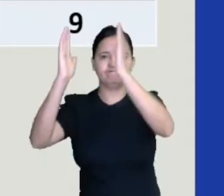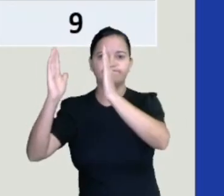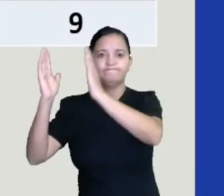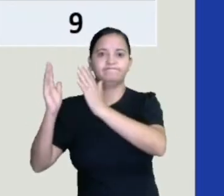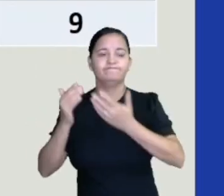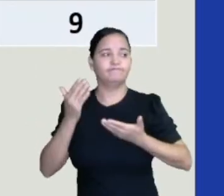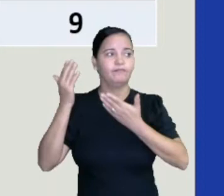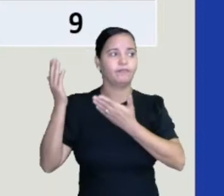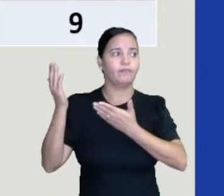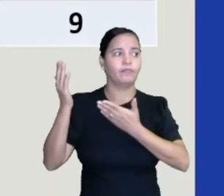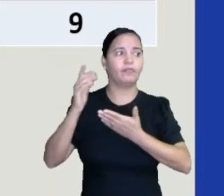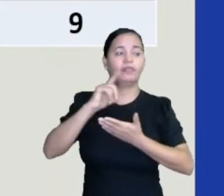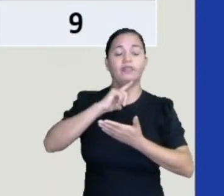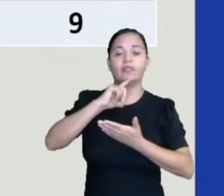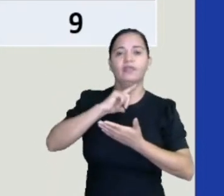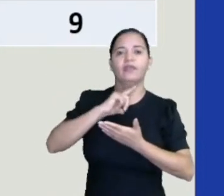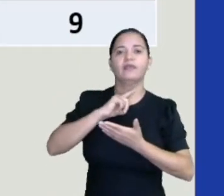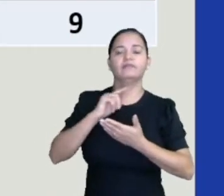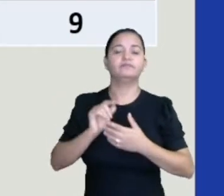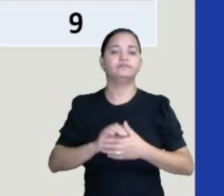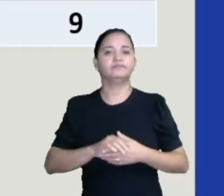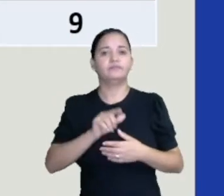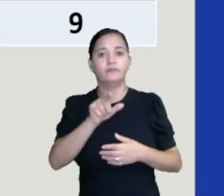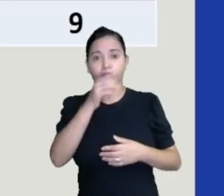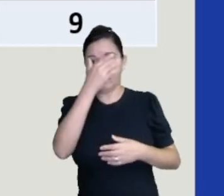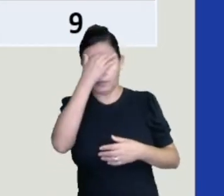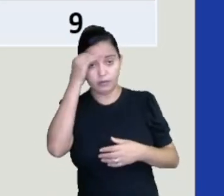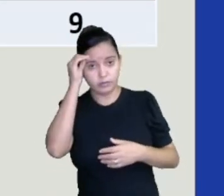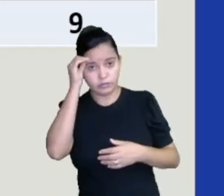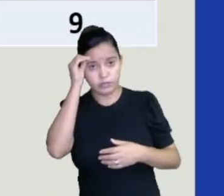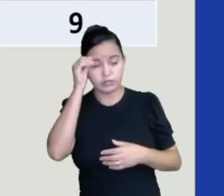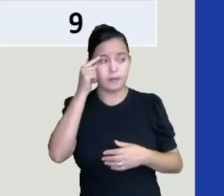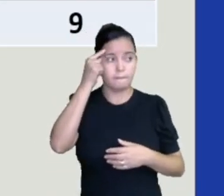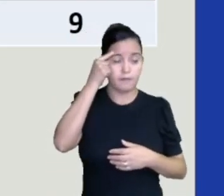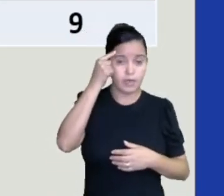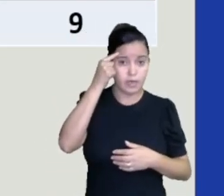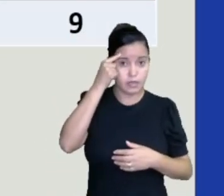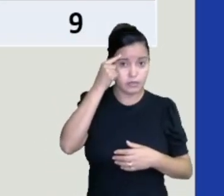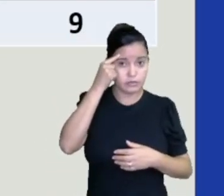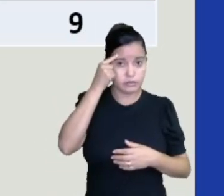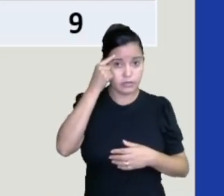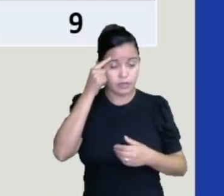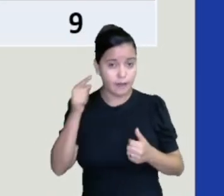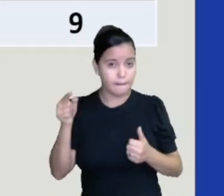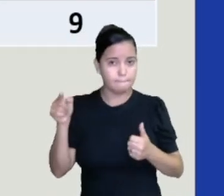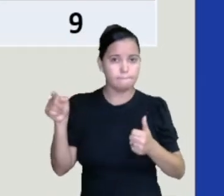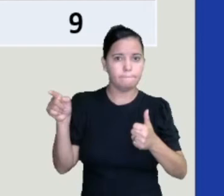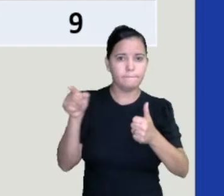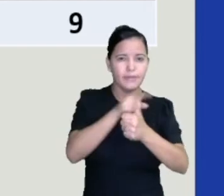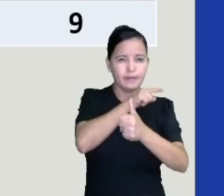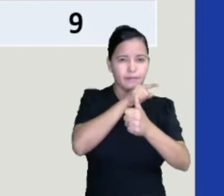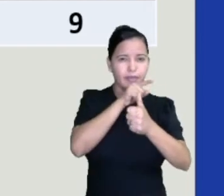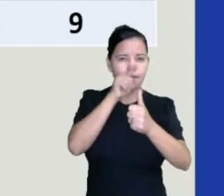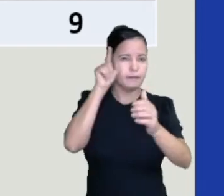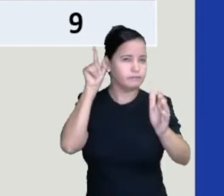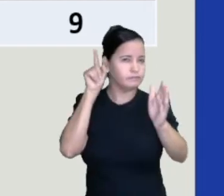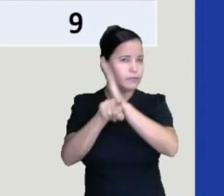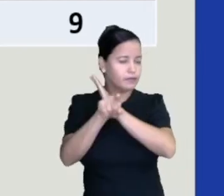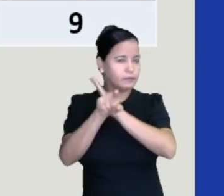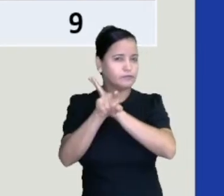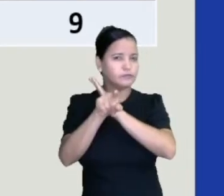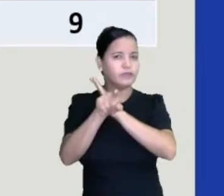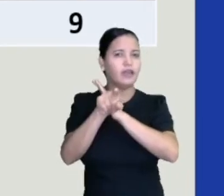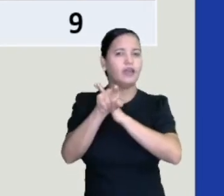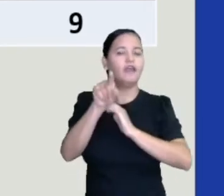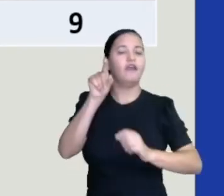tá? A mesma relação, não esqueçam. E pensem bem, na primeira pergunta